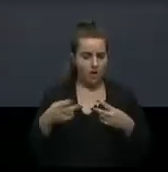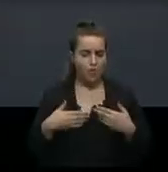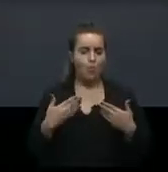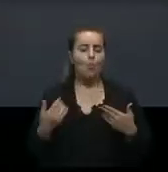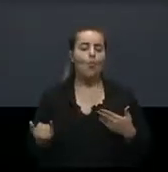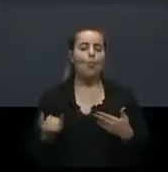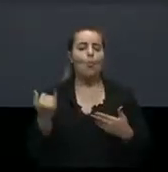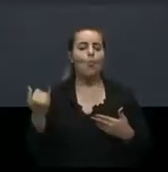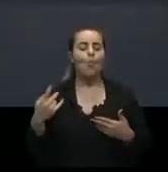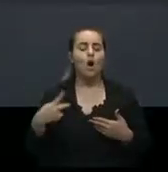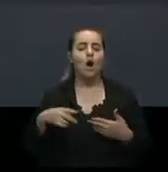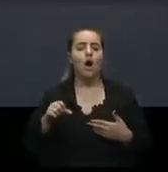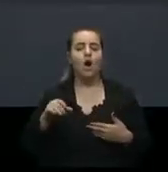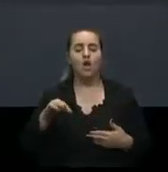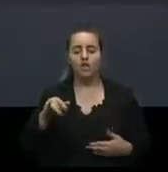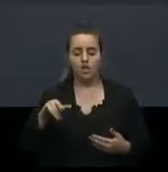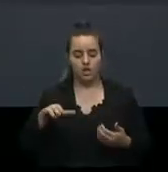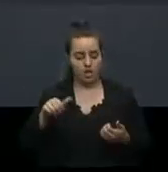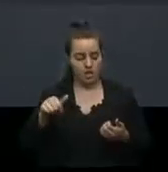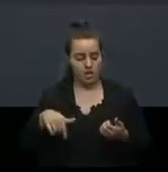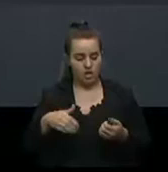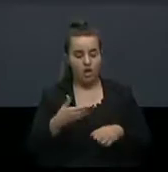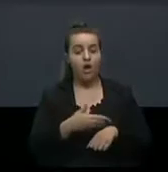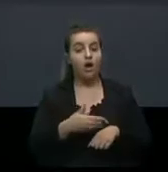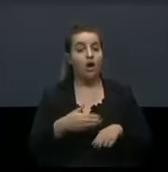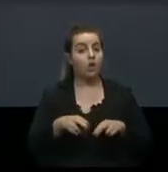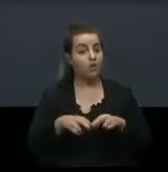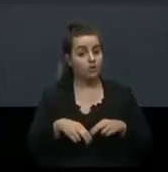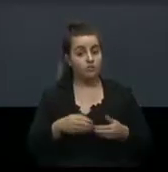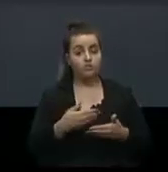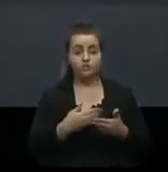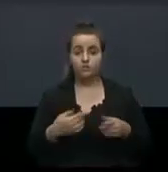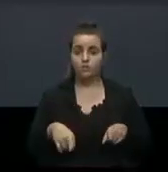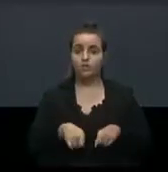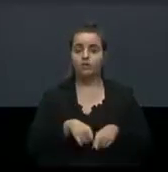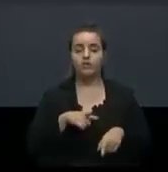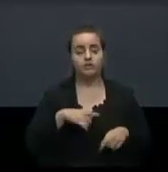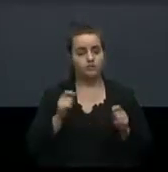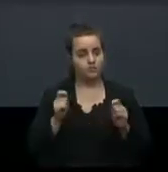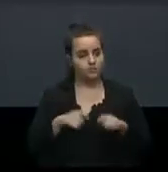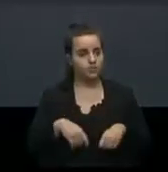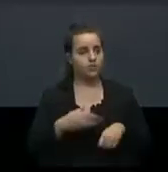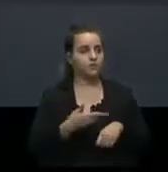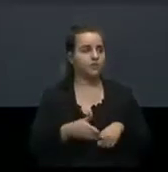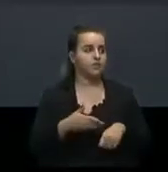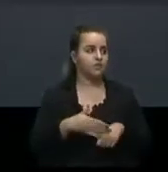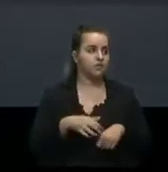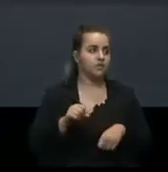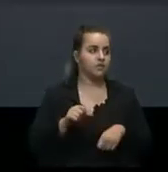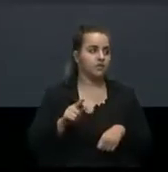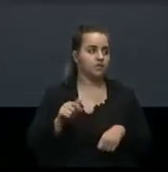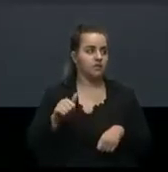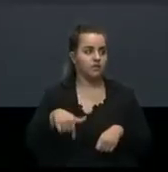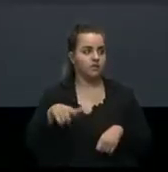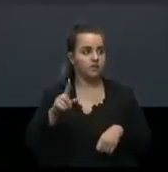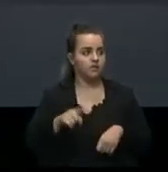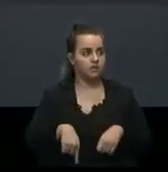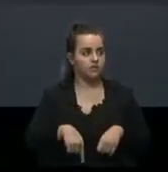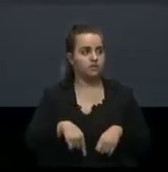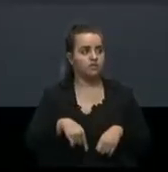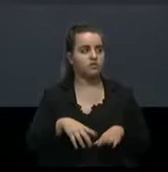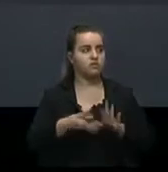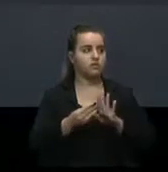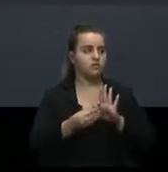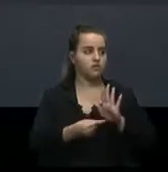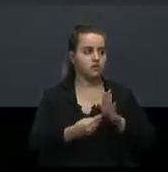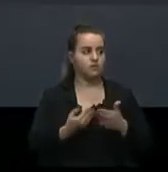da estatística inferencial na prática. Por isso você também vai ter a chance de praticar com o SGA dessa unidade. Você